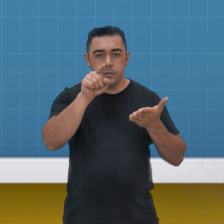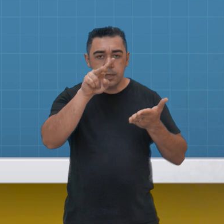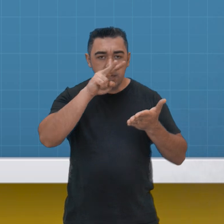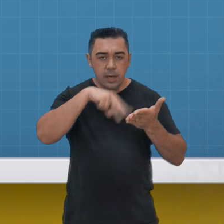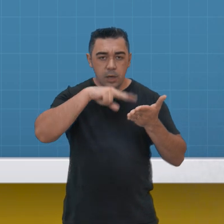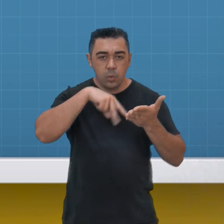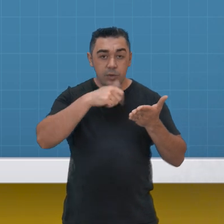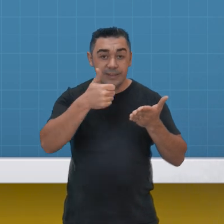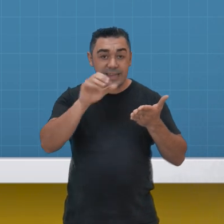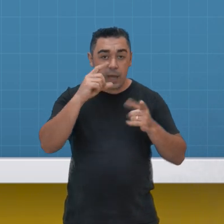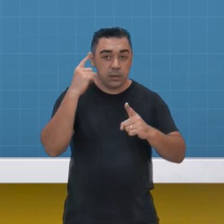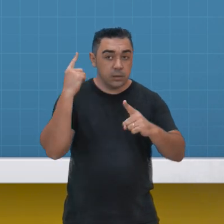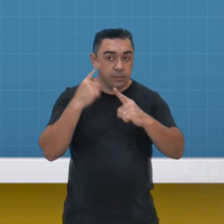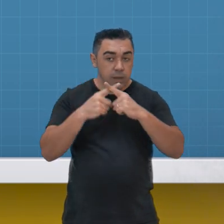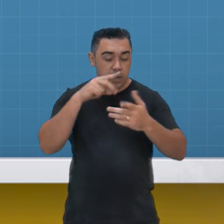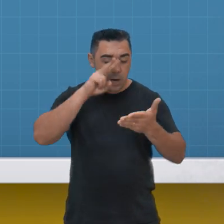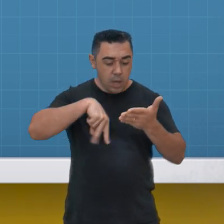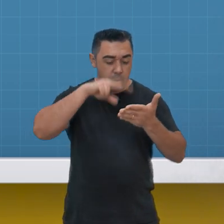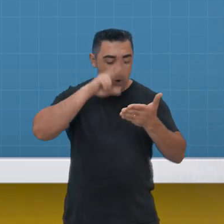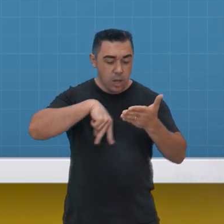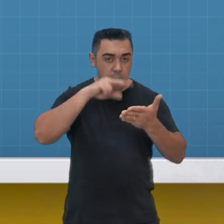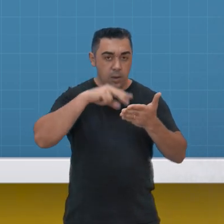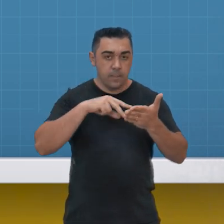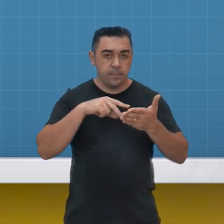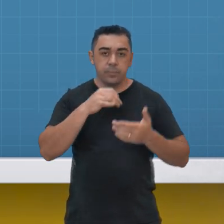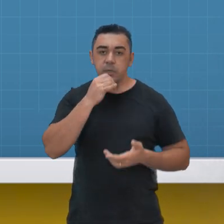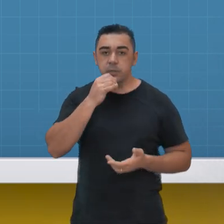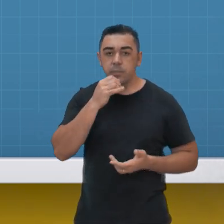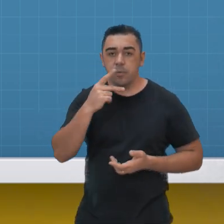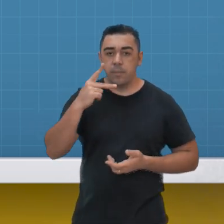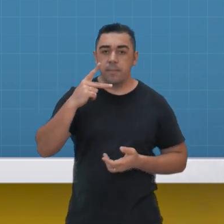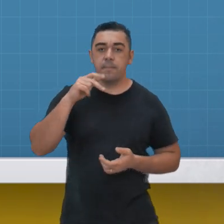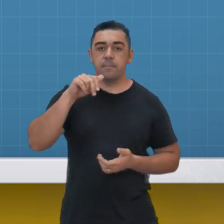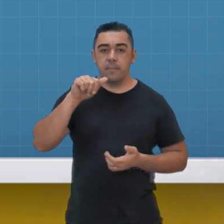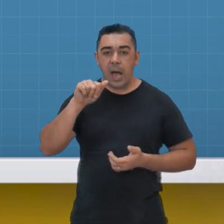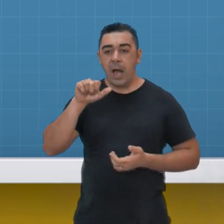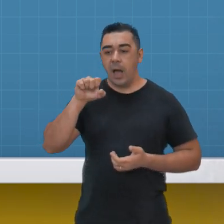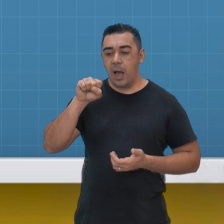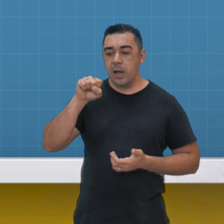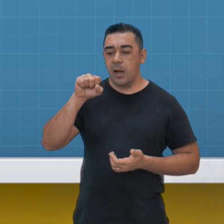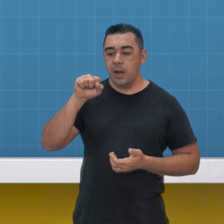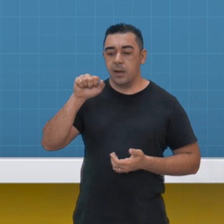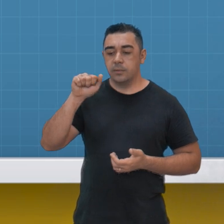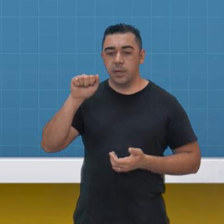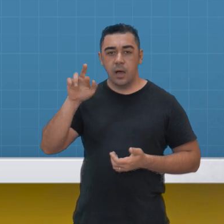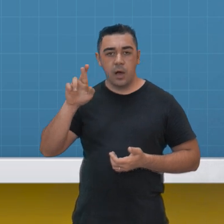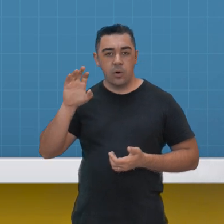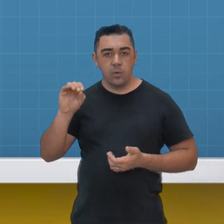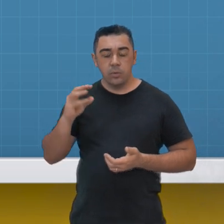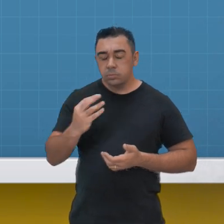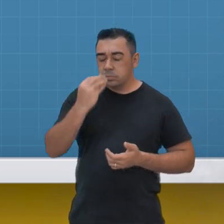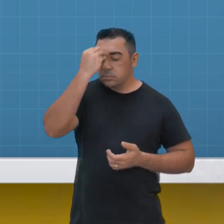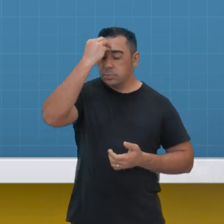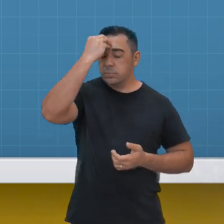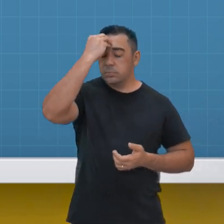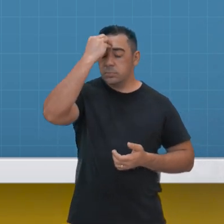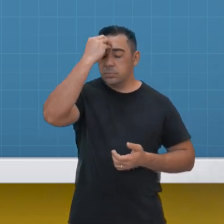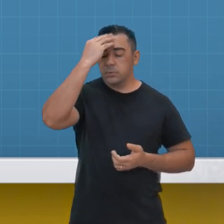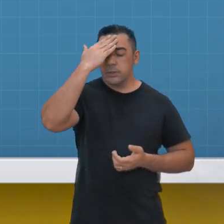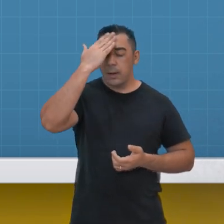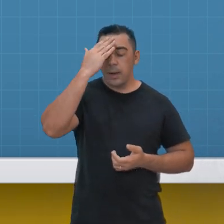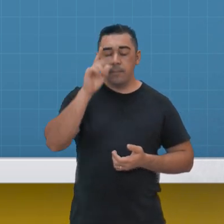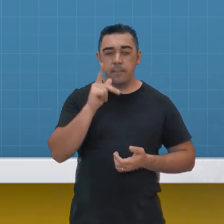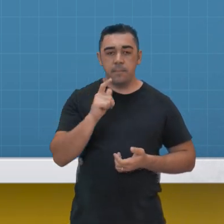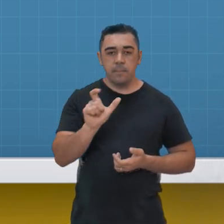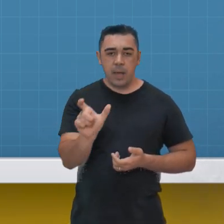leu 10 vezes a palavra pássaro com 2 S's, já está marcado na